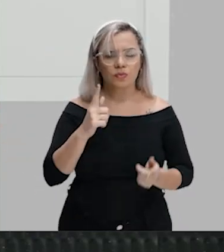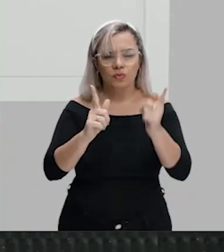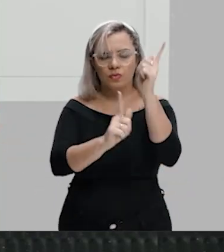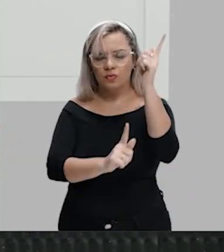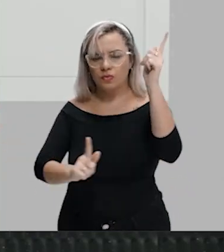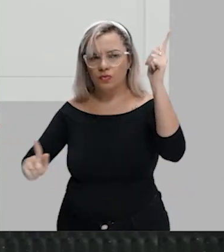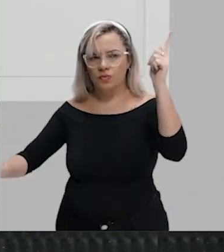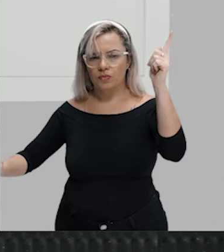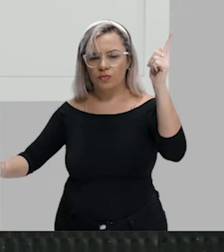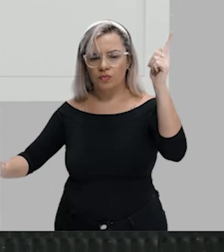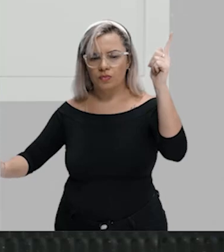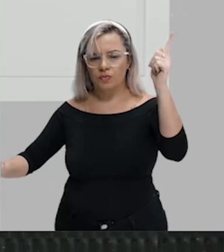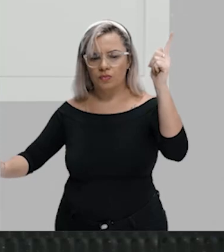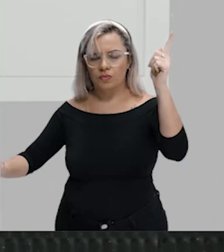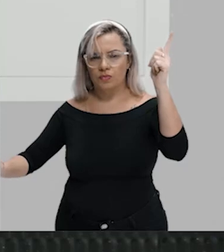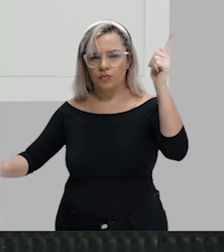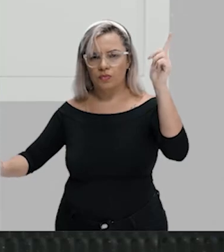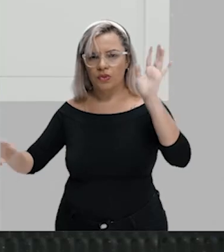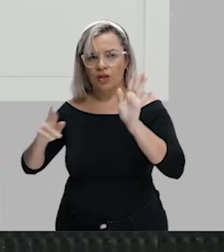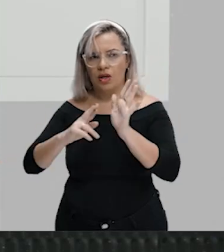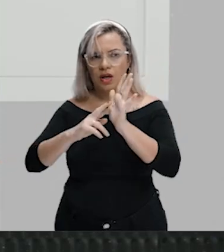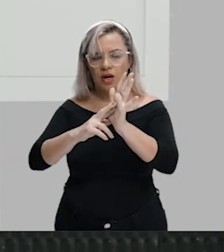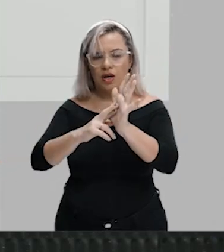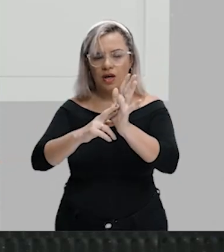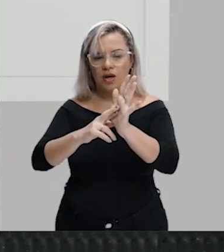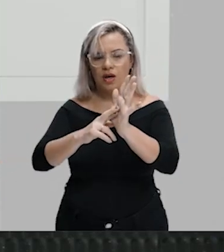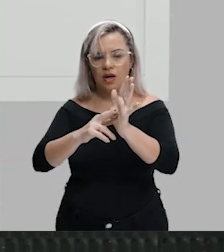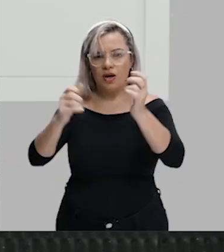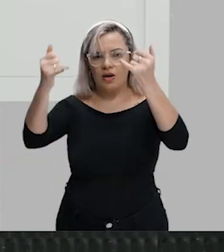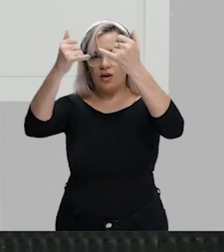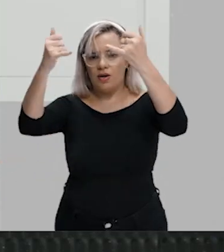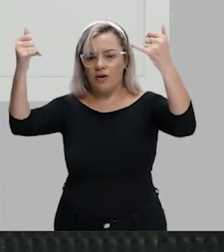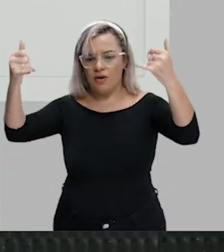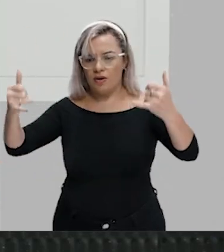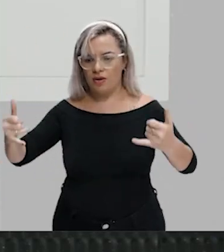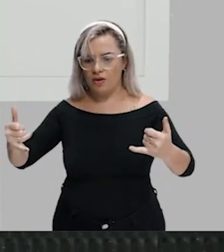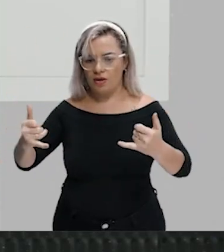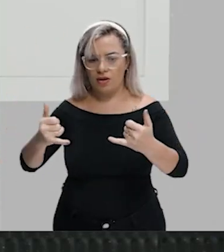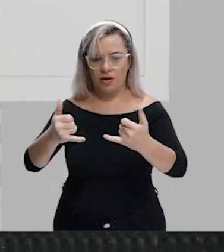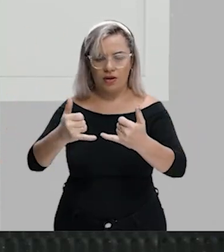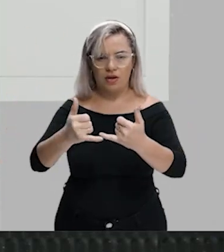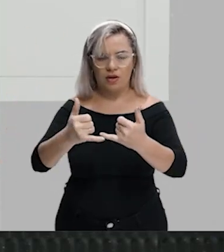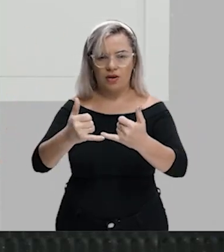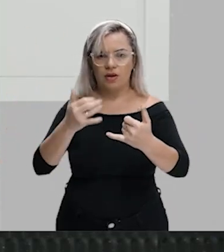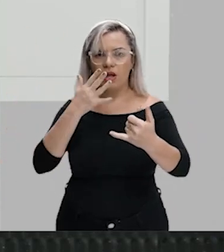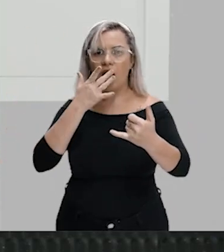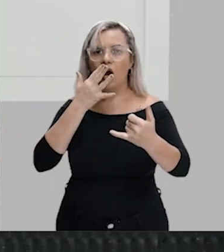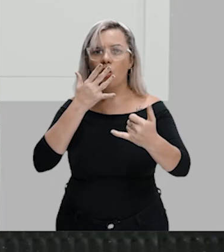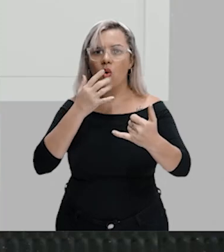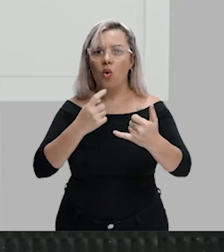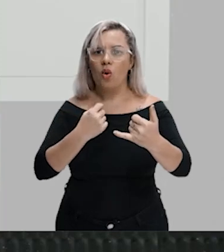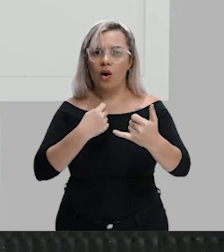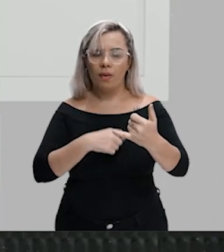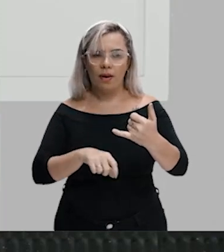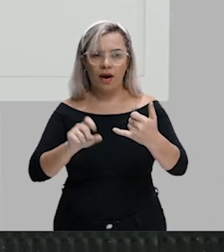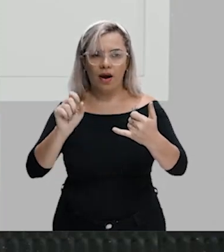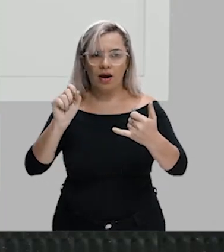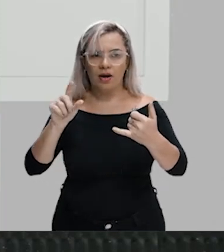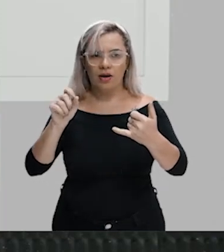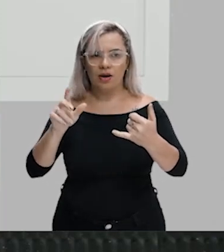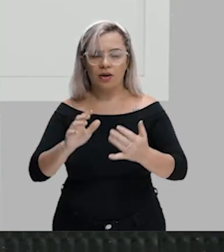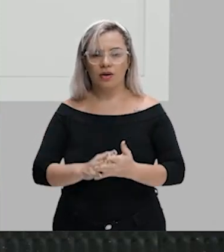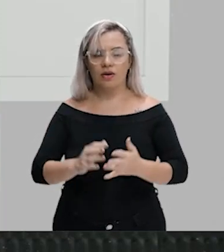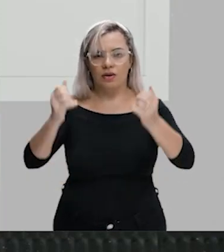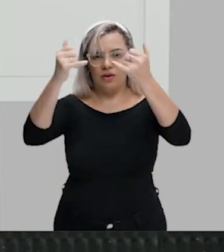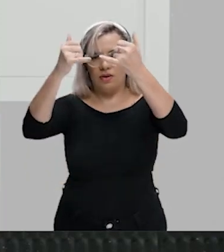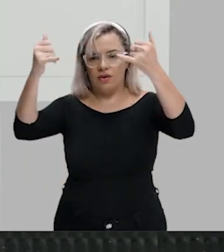Olha só. Esse é o gráfico encontrado, né? É um ciclo, né? Está trabalhando em